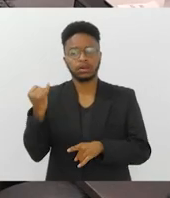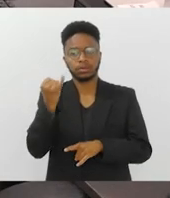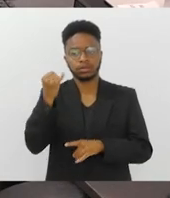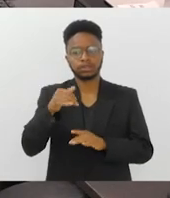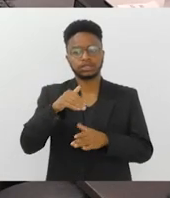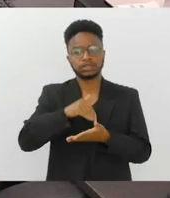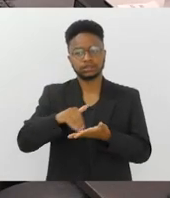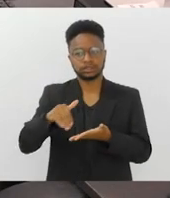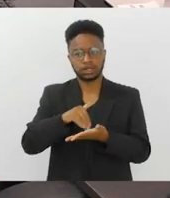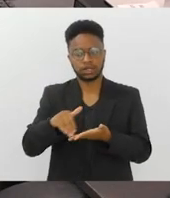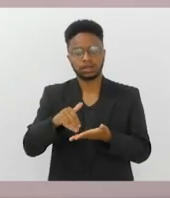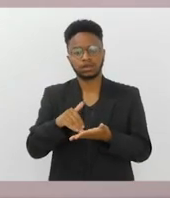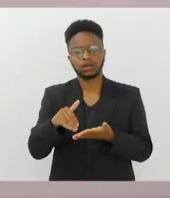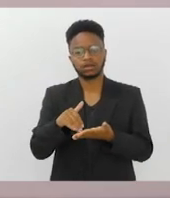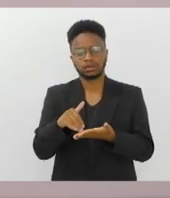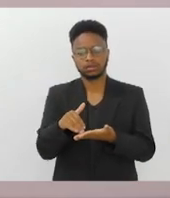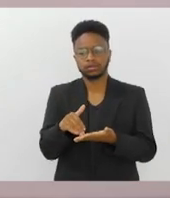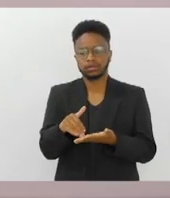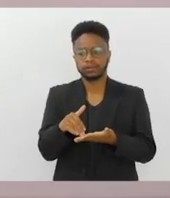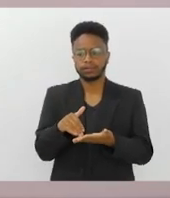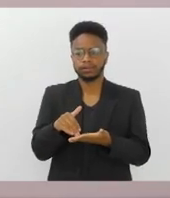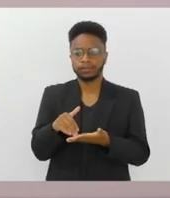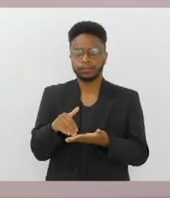se disponibilizar